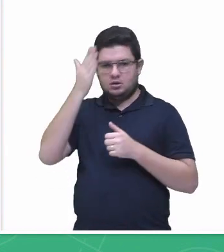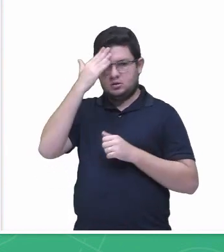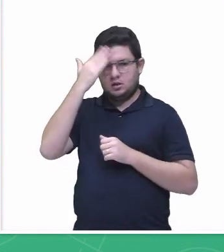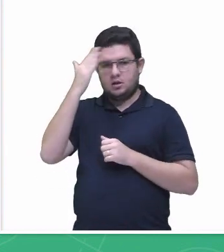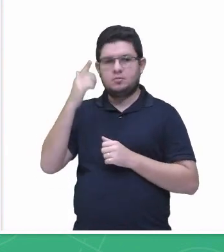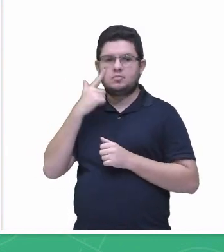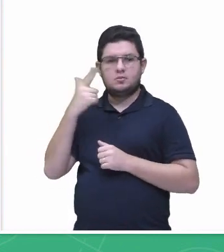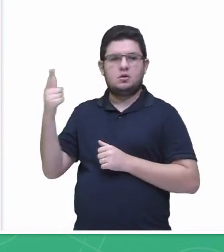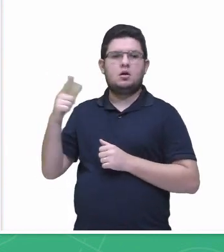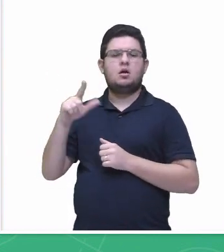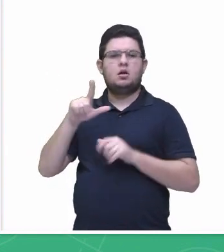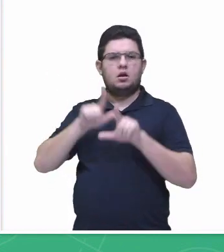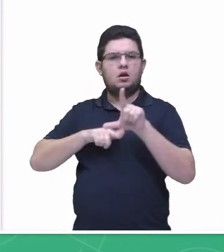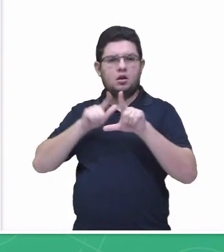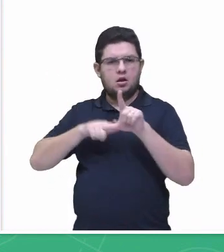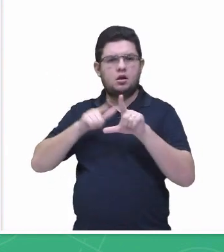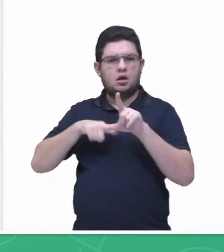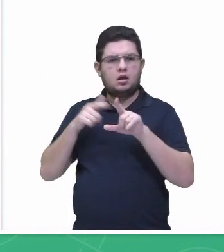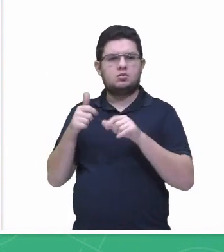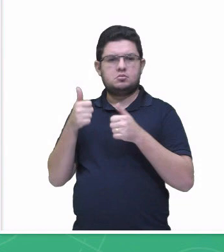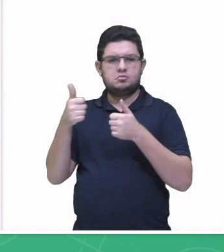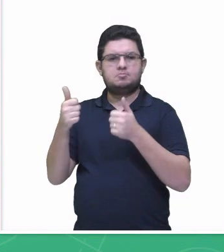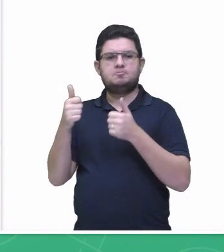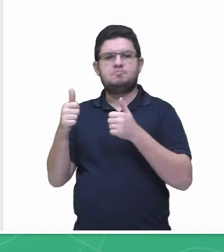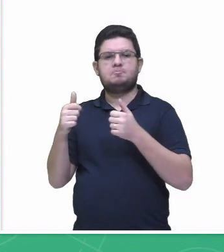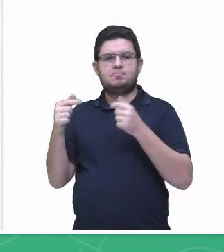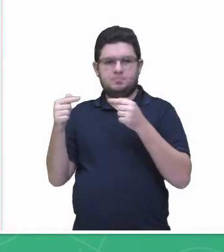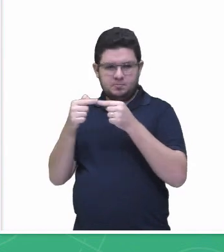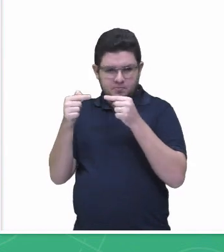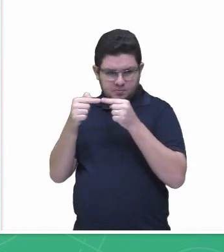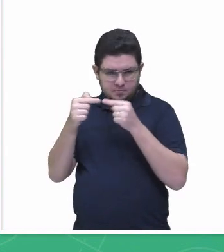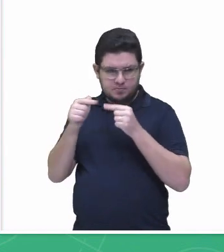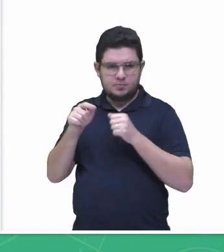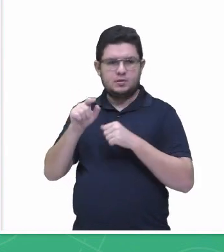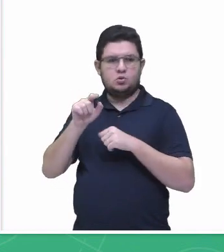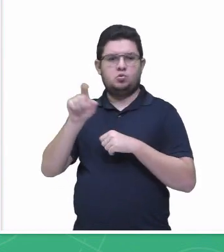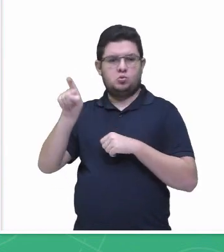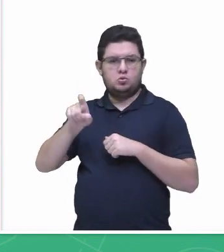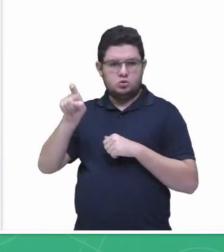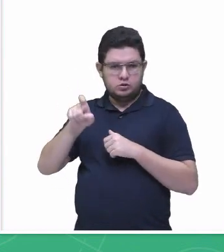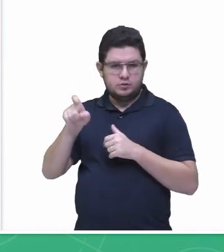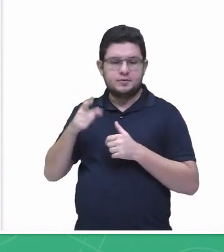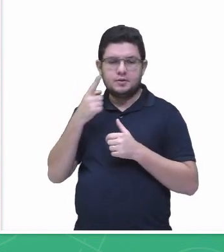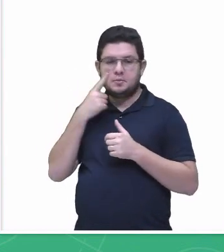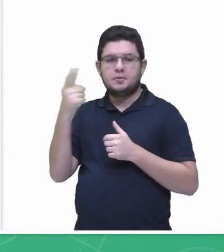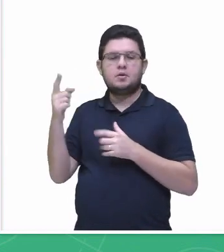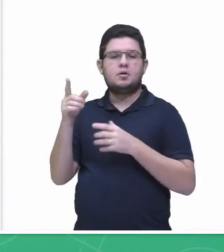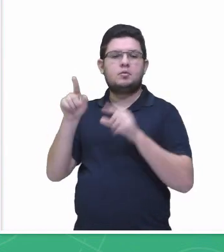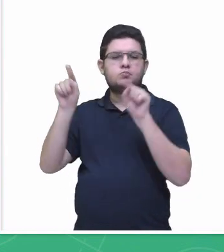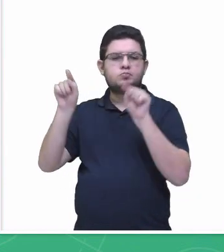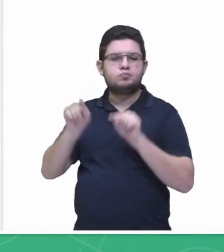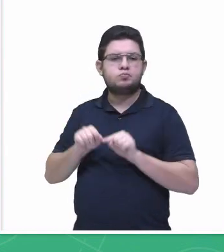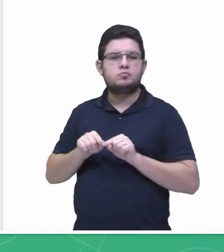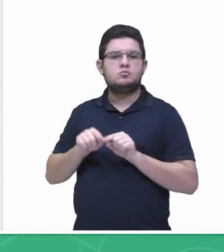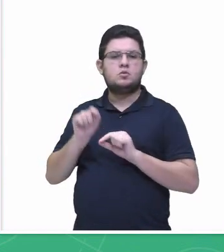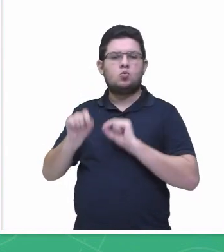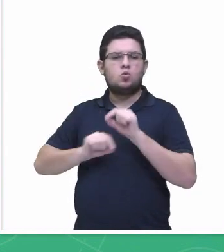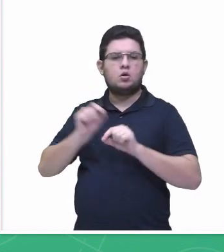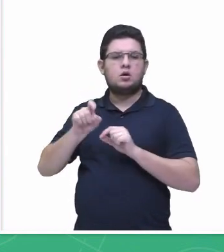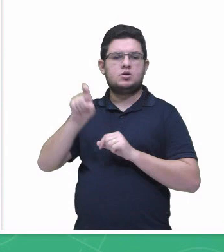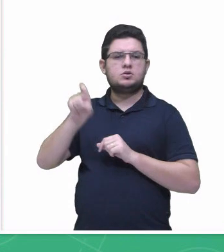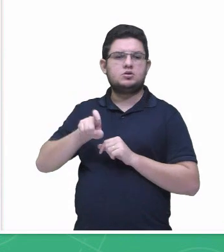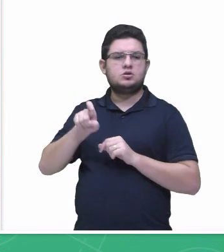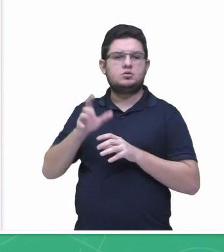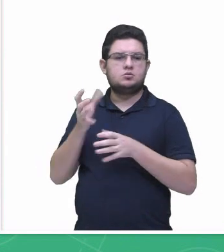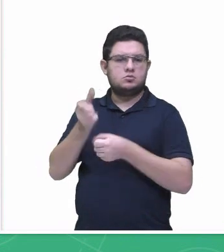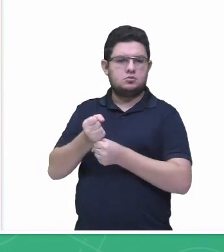cada letra dependendo de x, a gente resolve a equação, aqui nesse caso chegando com x é igual a